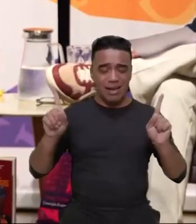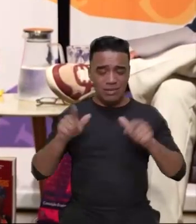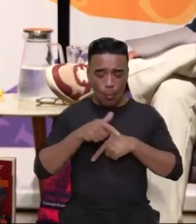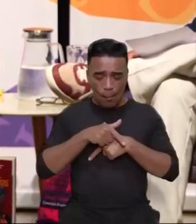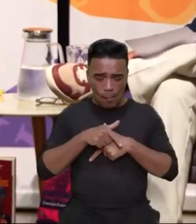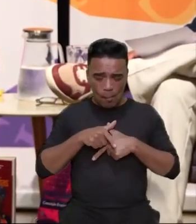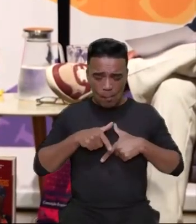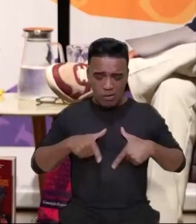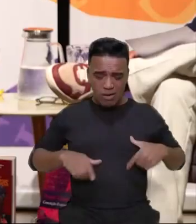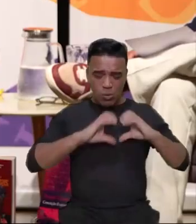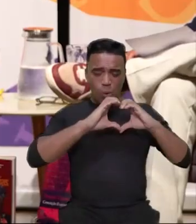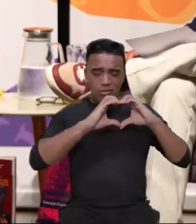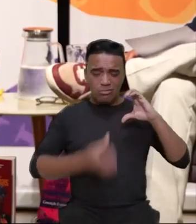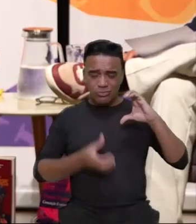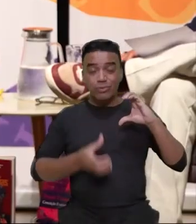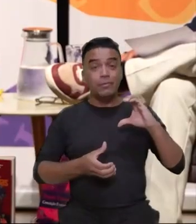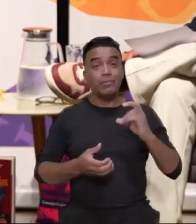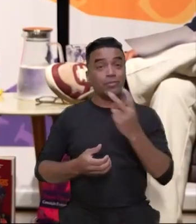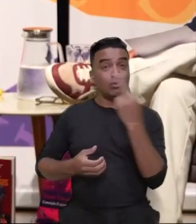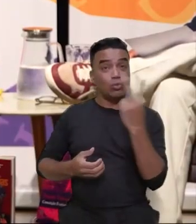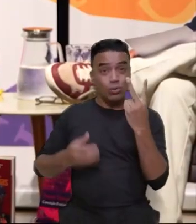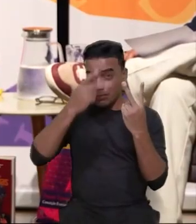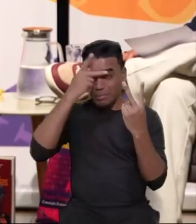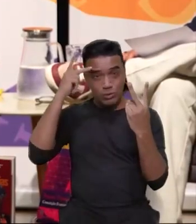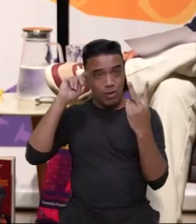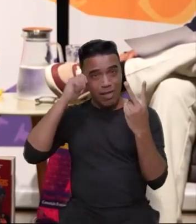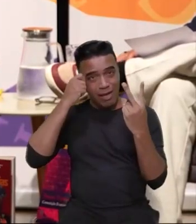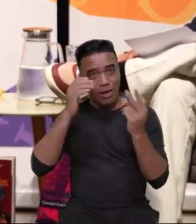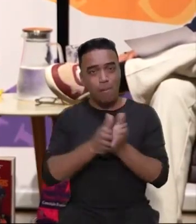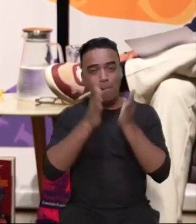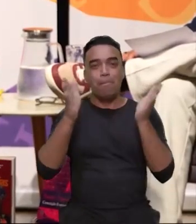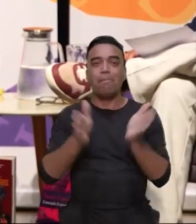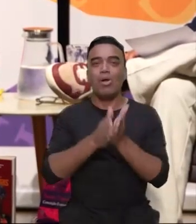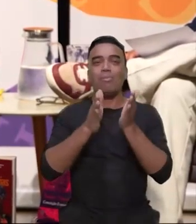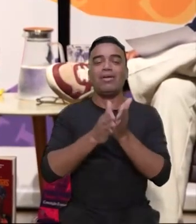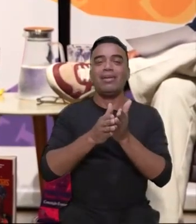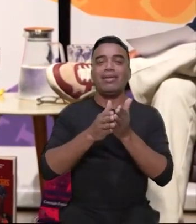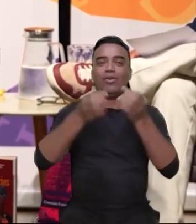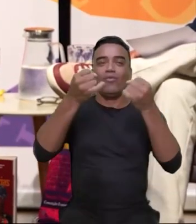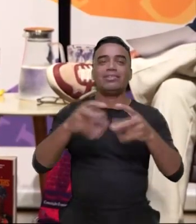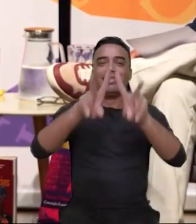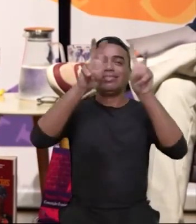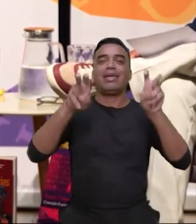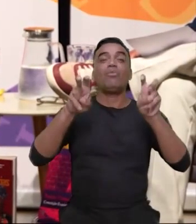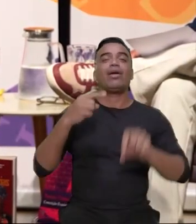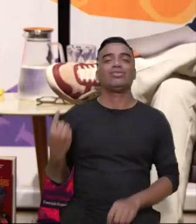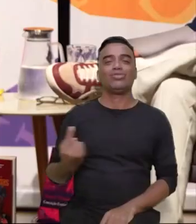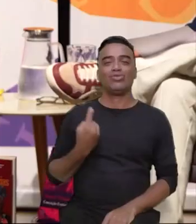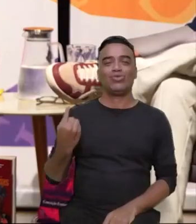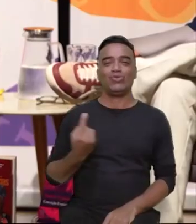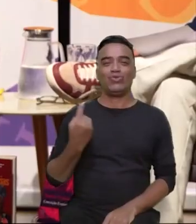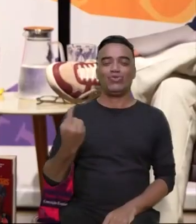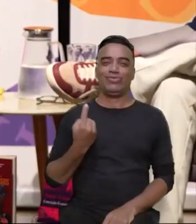né? Duas pessoas negras, pobres, estão ali falando da solidão. Então,